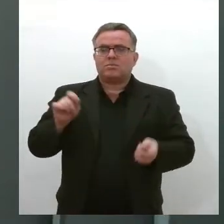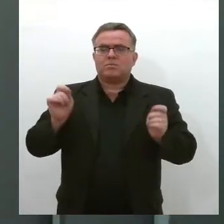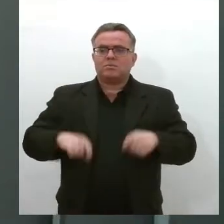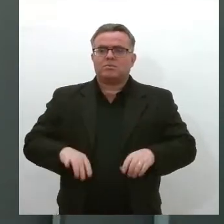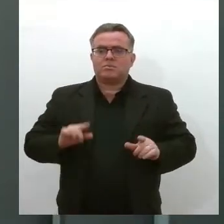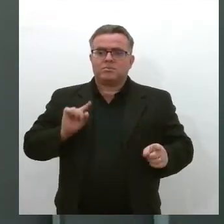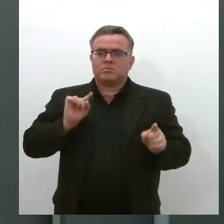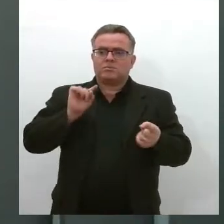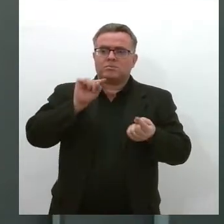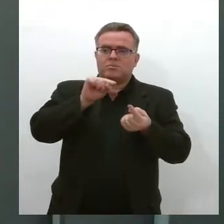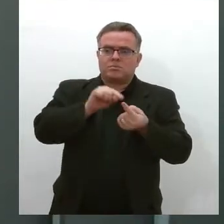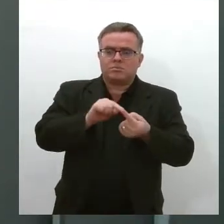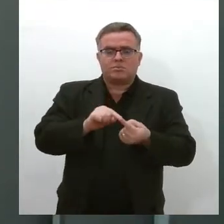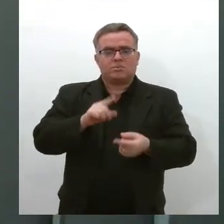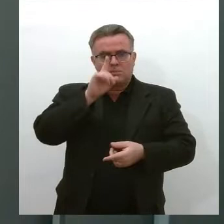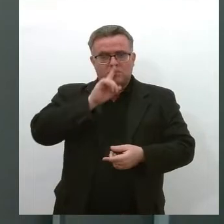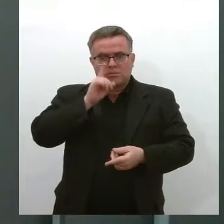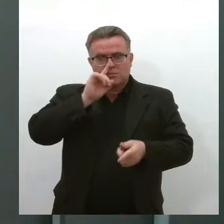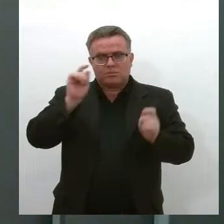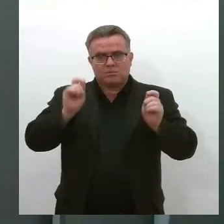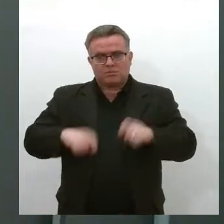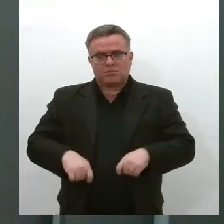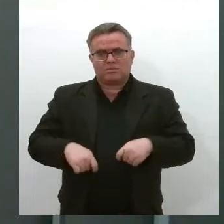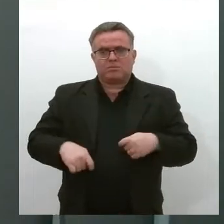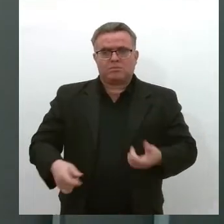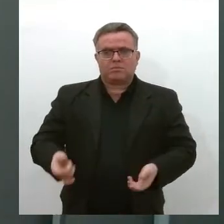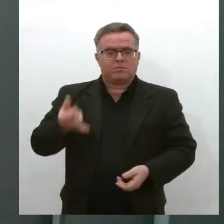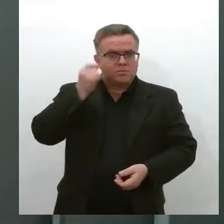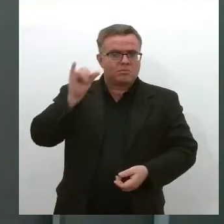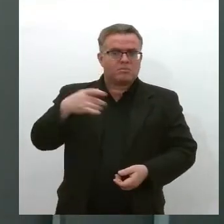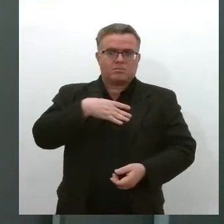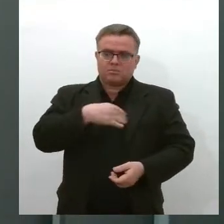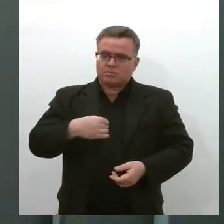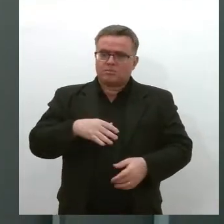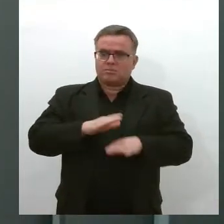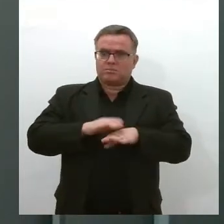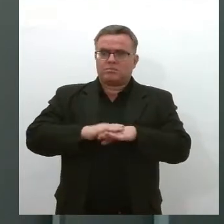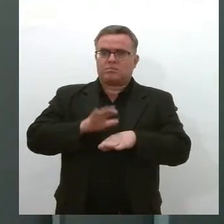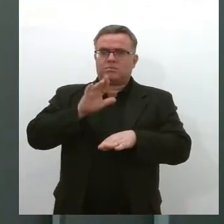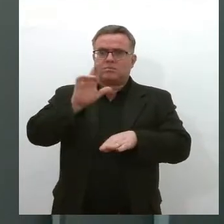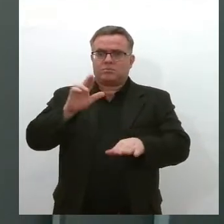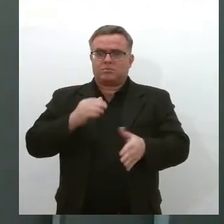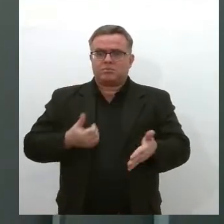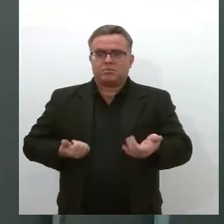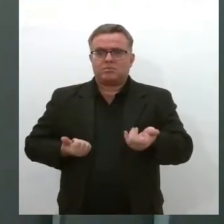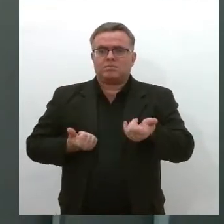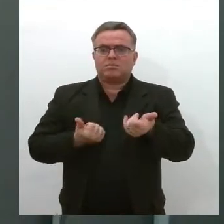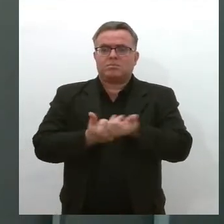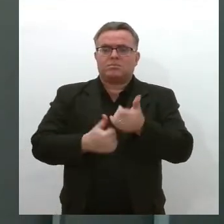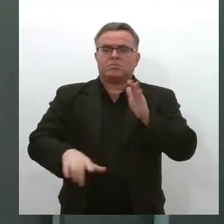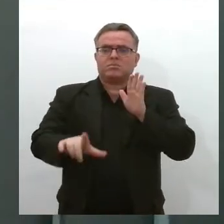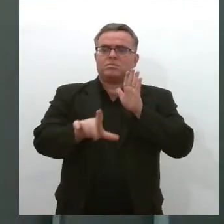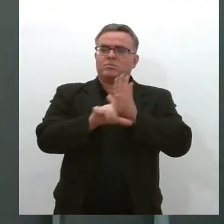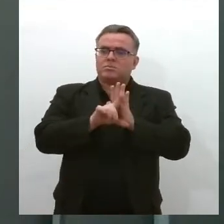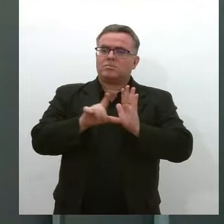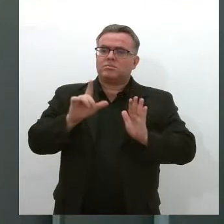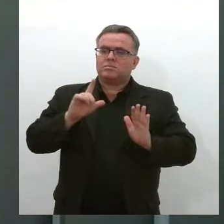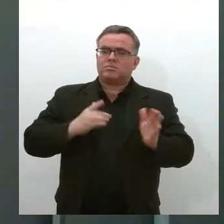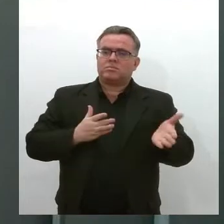Amarelo, de prevenção ao suicídio. A iniciativa é apoiada, inclusive, por uma lei estadual aprovada na ALESE